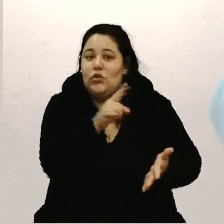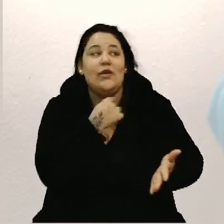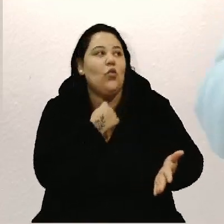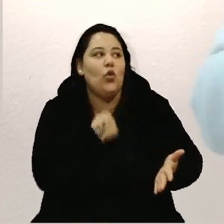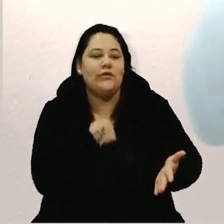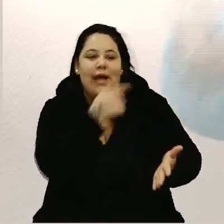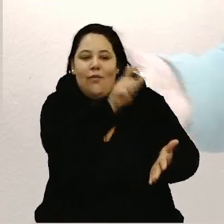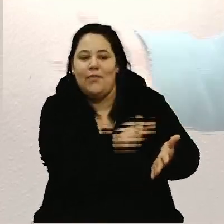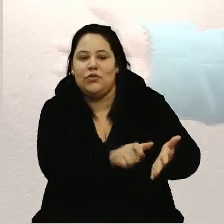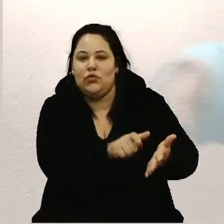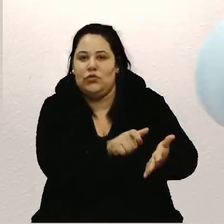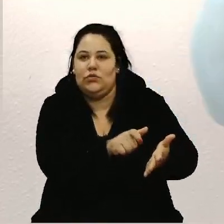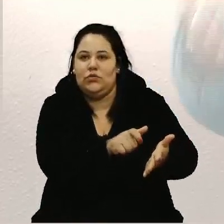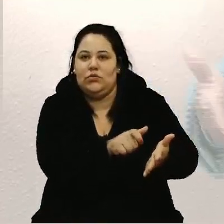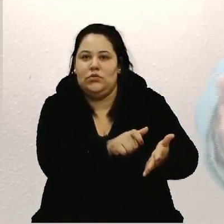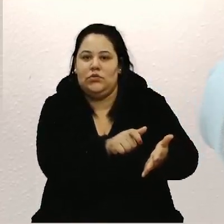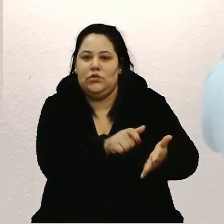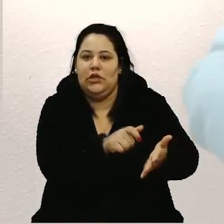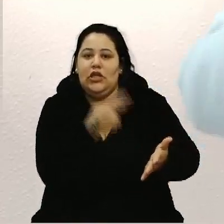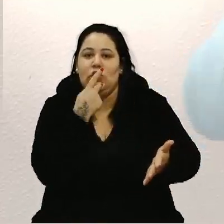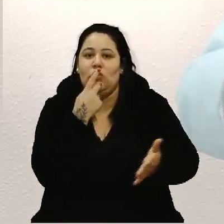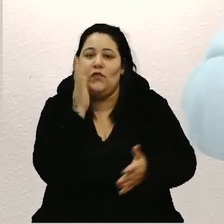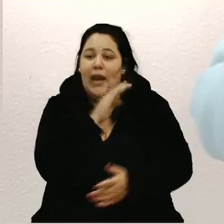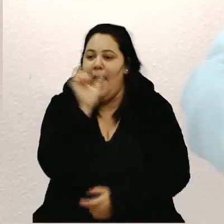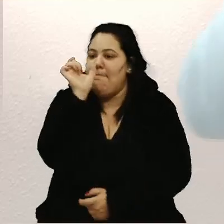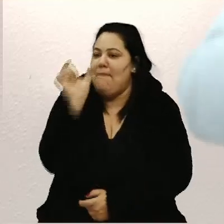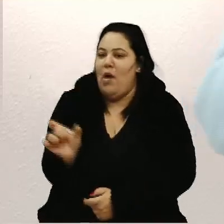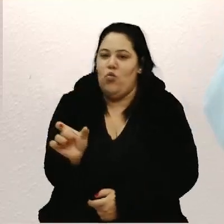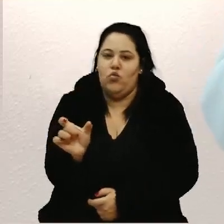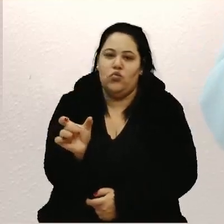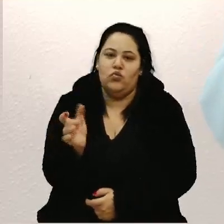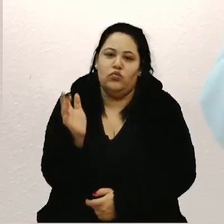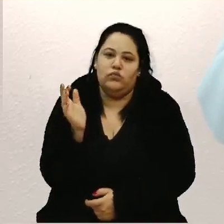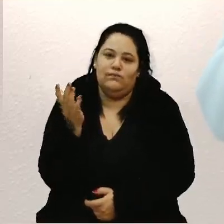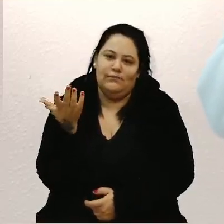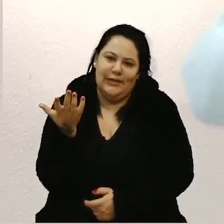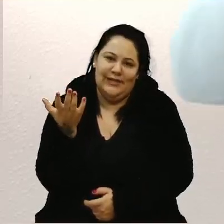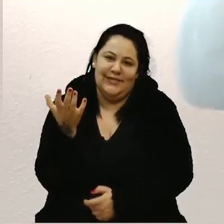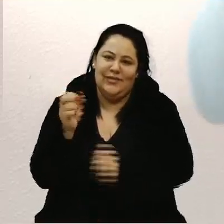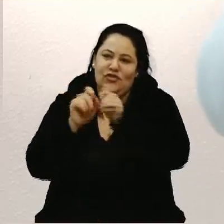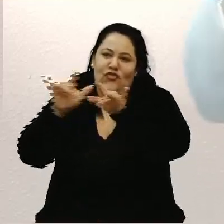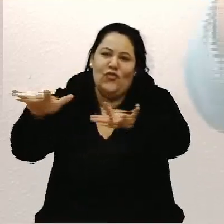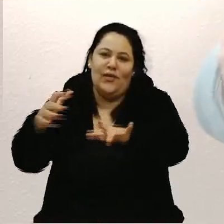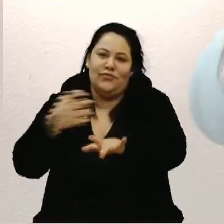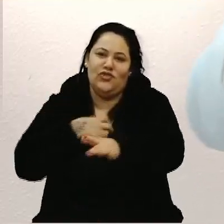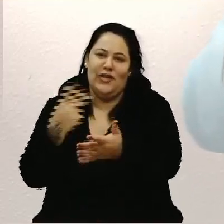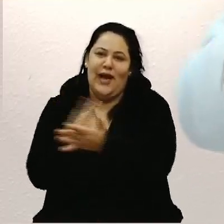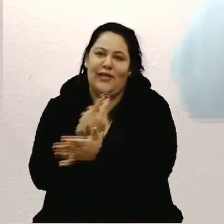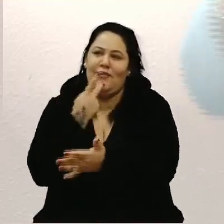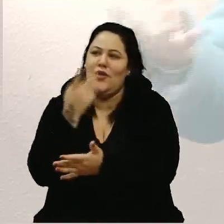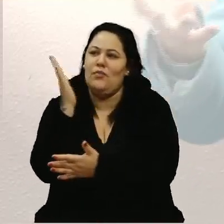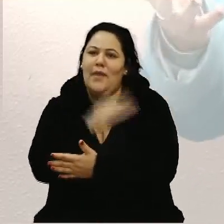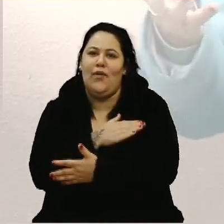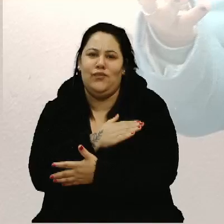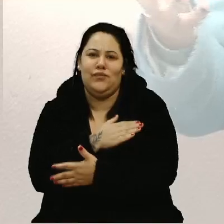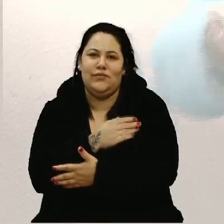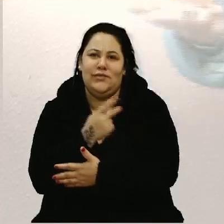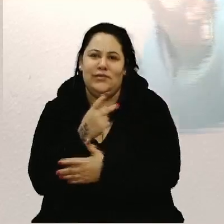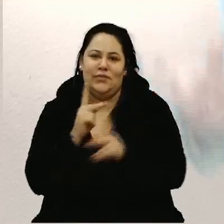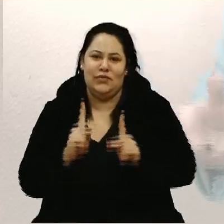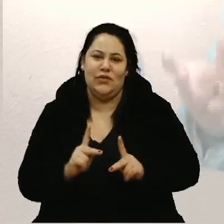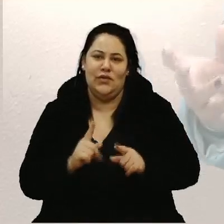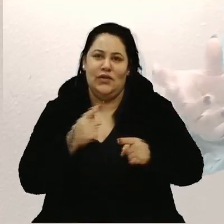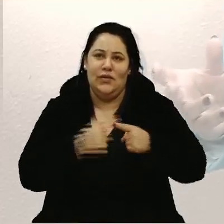alguém e tu caluniar, injuriar, difamar dessa forma absurda. Porque vai perder um